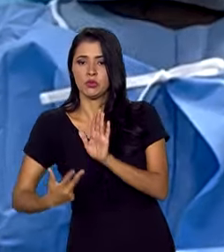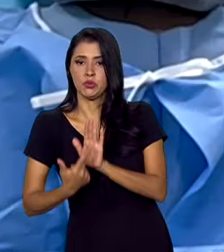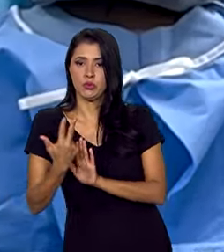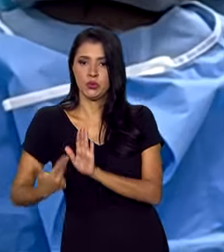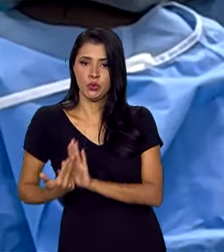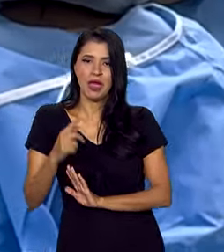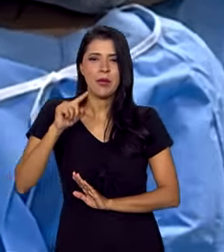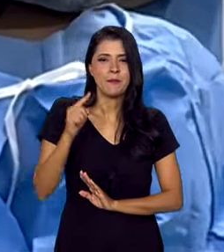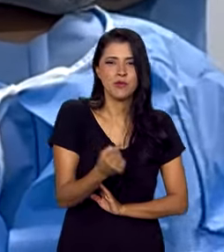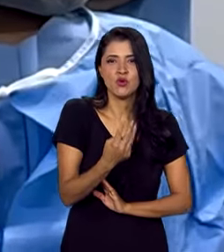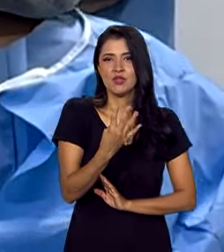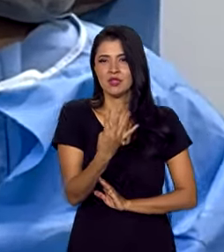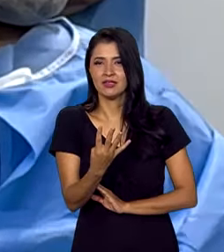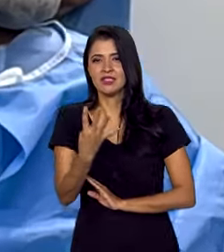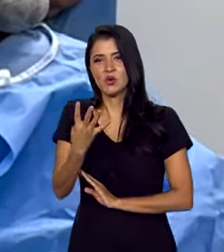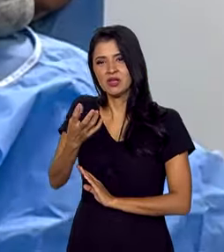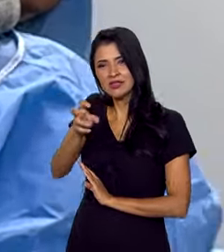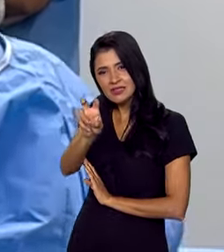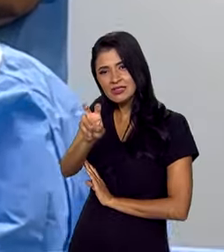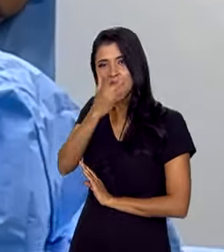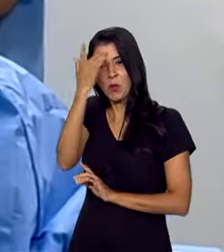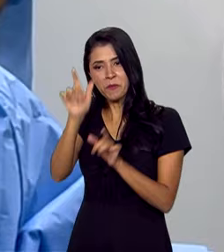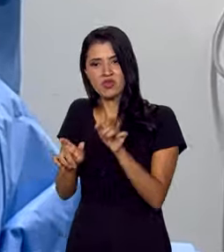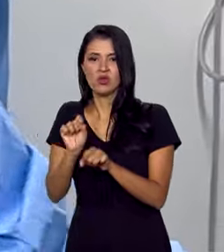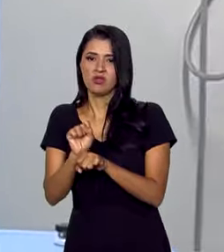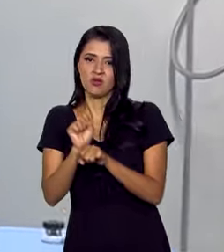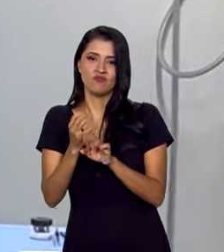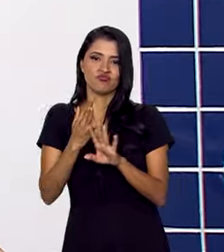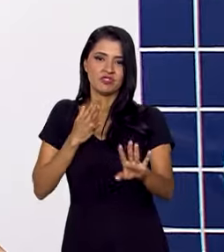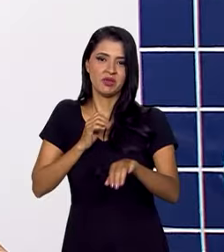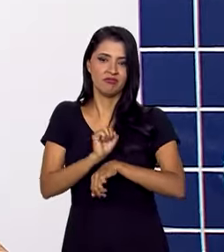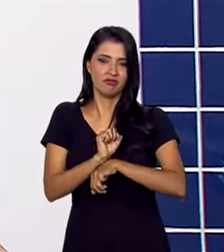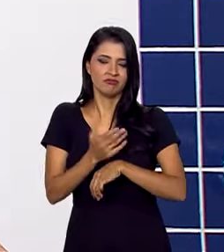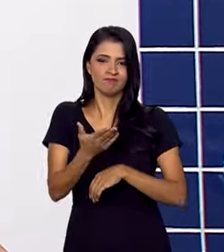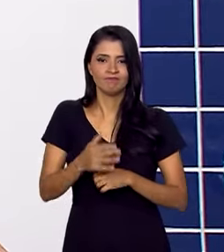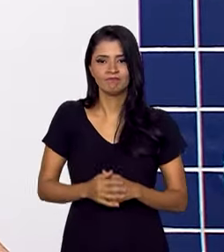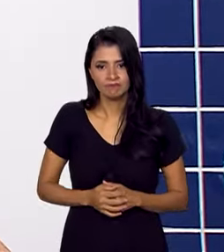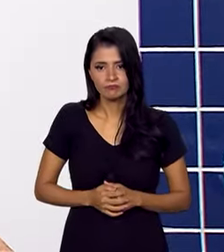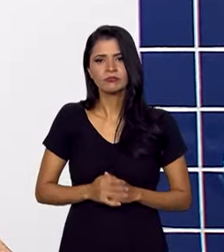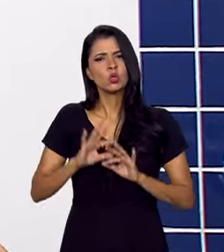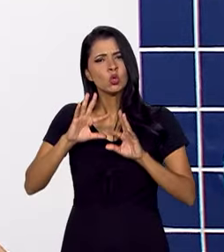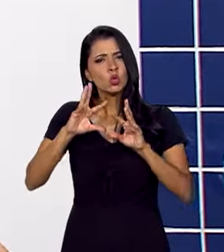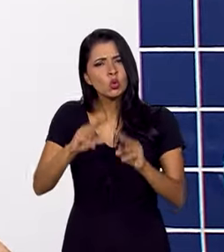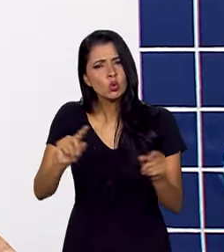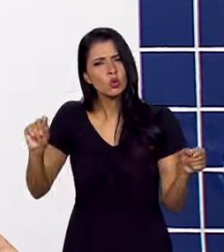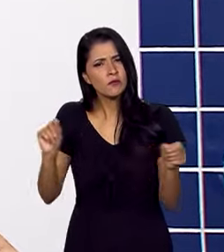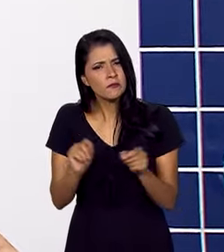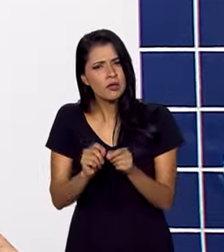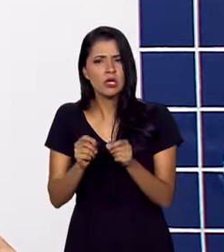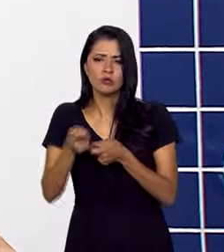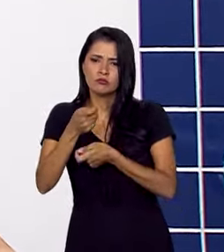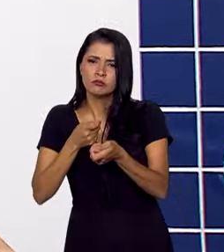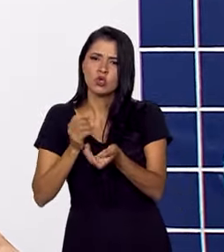e 1.345 pessoas ainda estão na lista de espera. Todo o incremento que é feito no